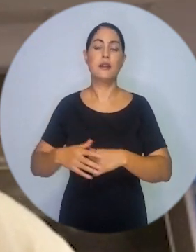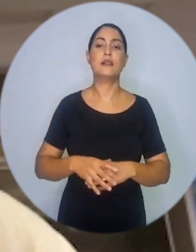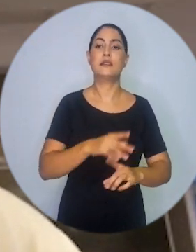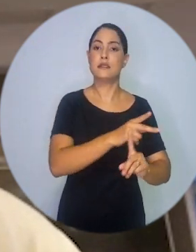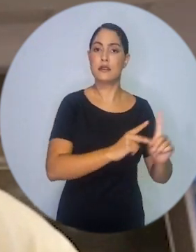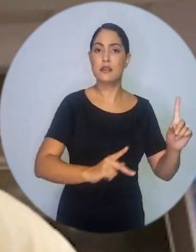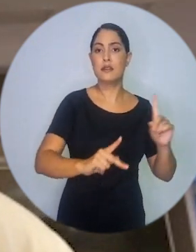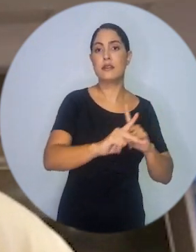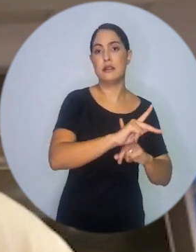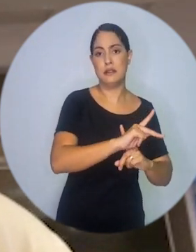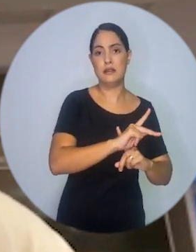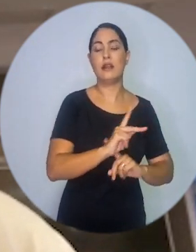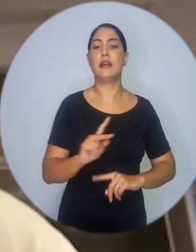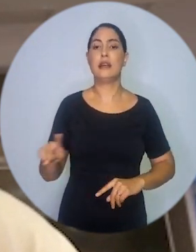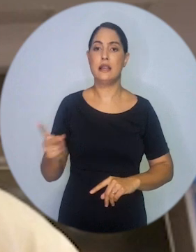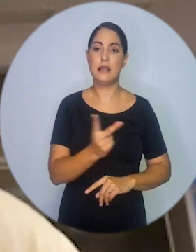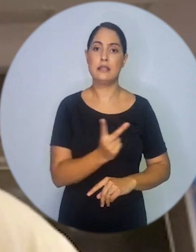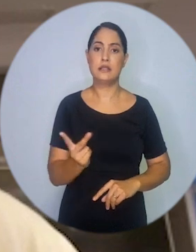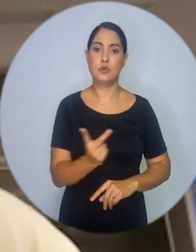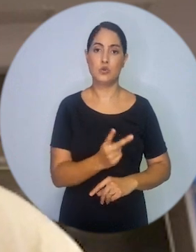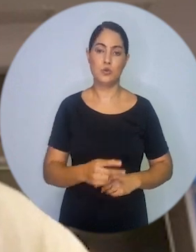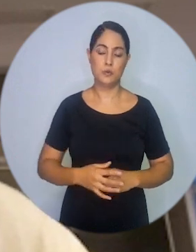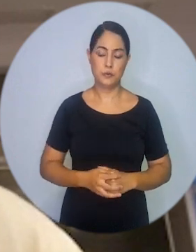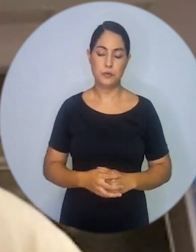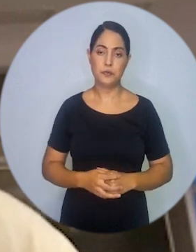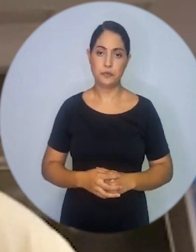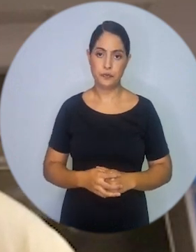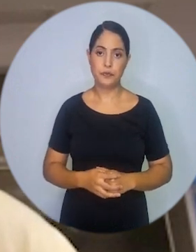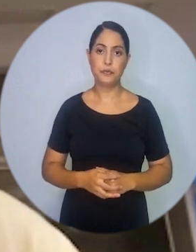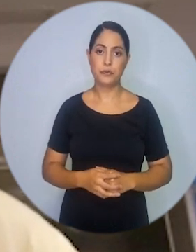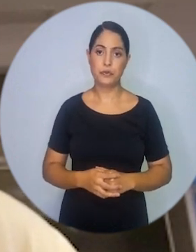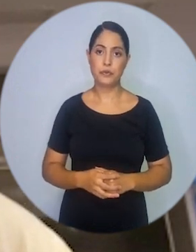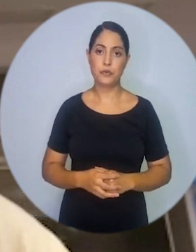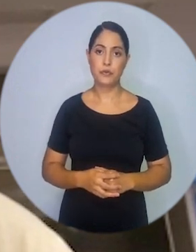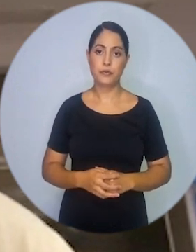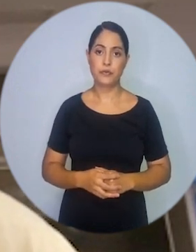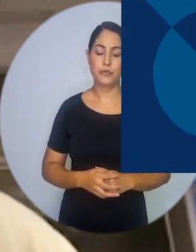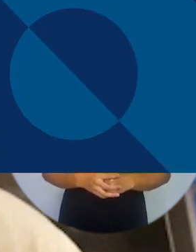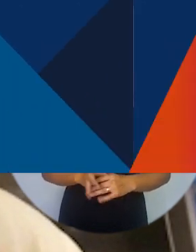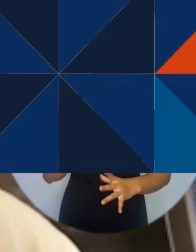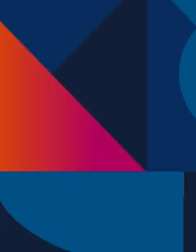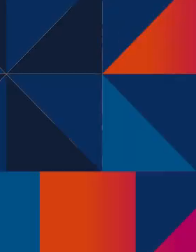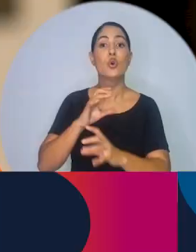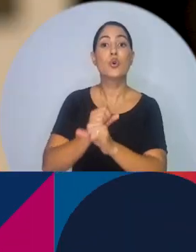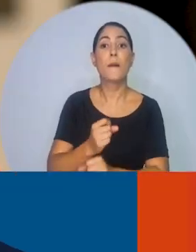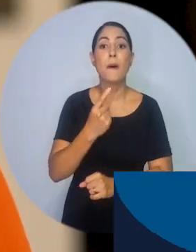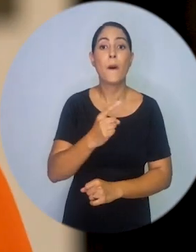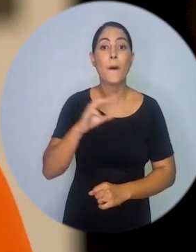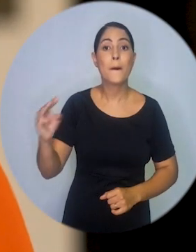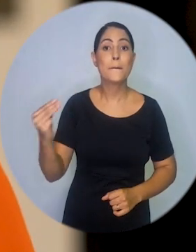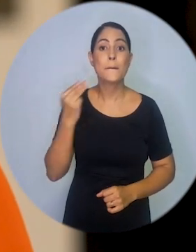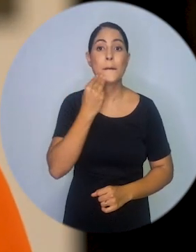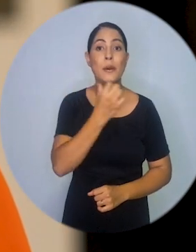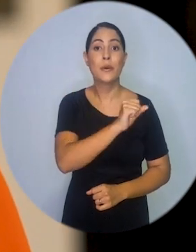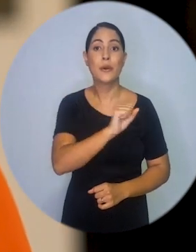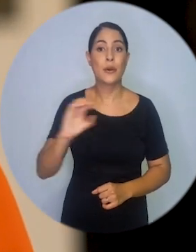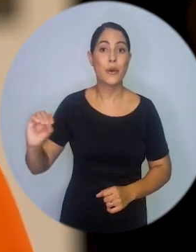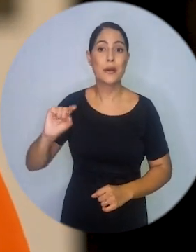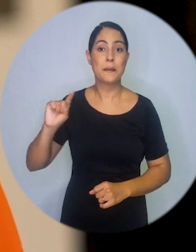essa temática da prática da advocacia trabalhista e previdenciária. Já somos mais